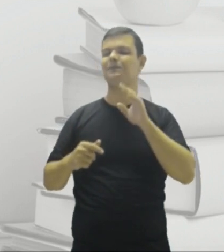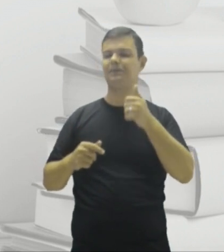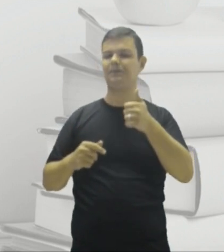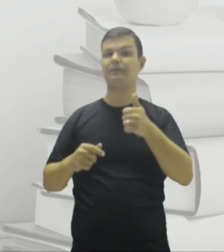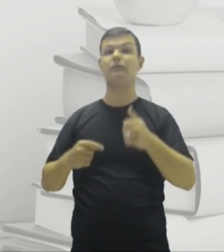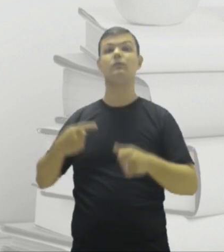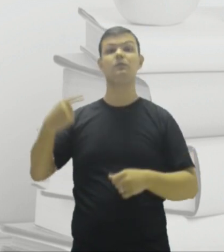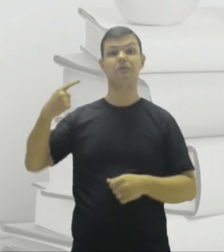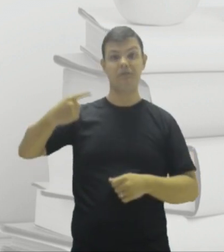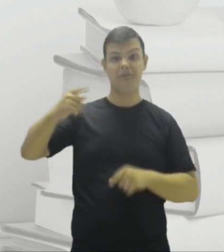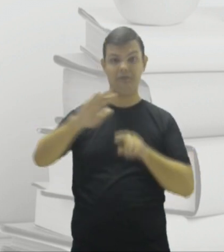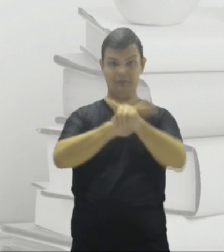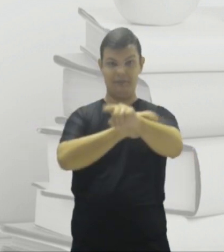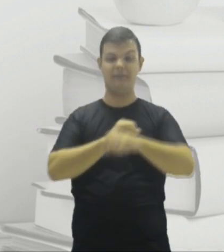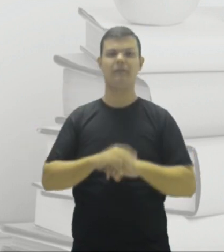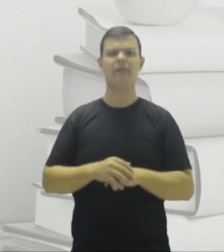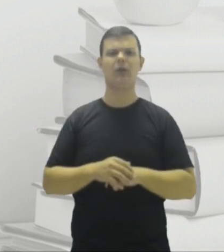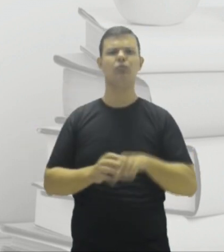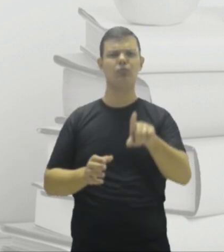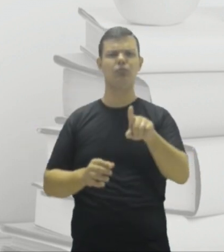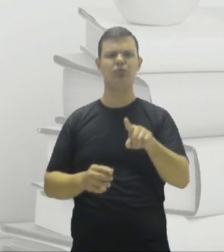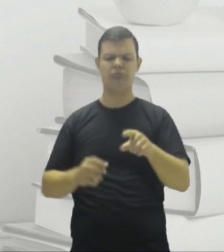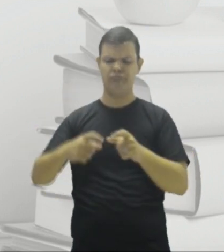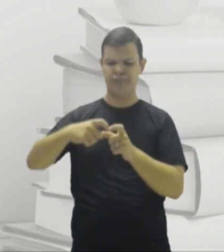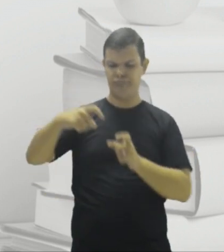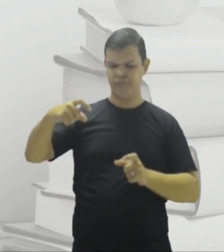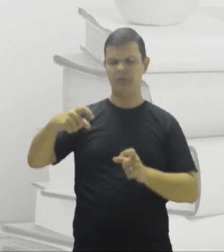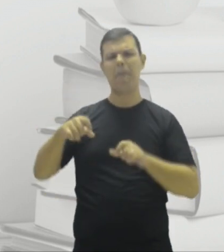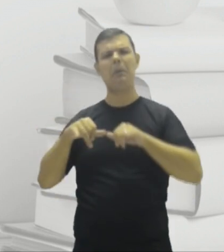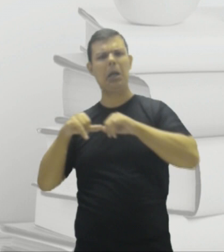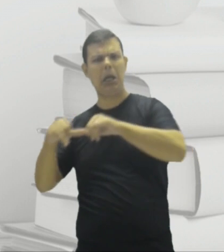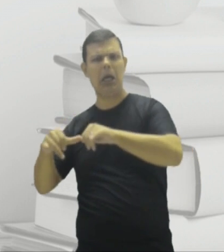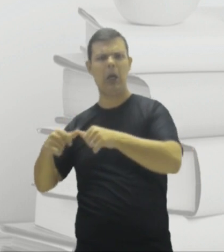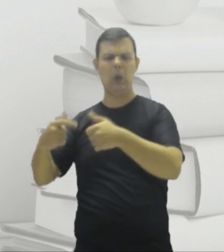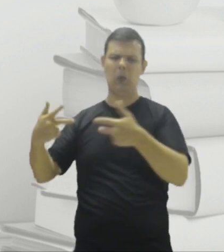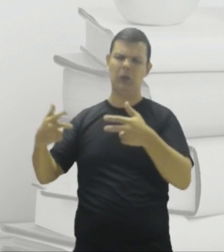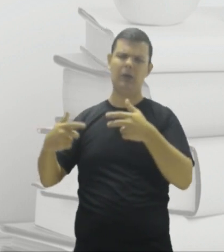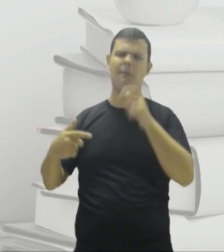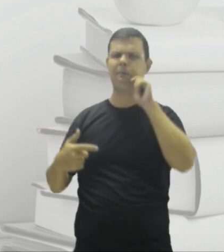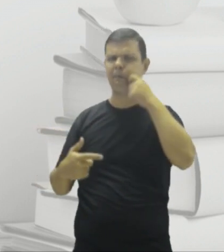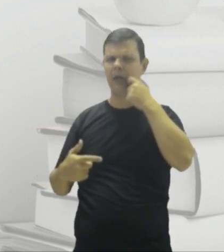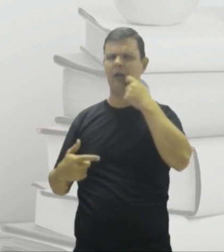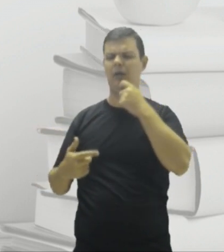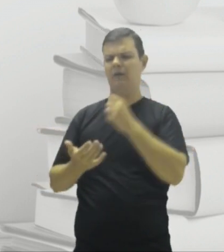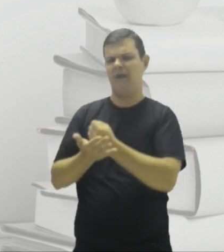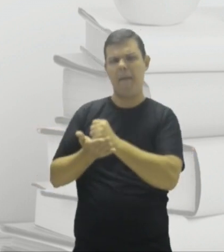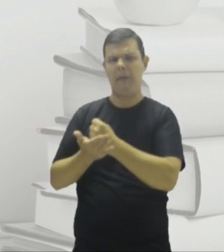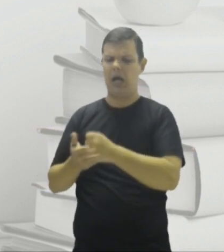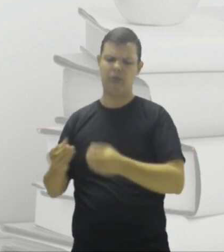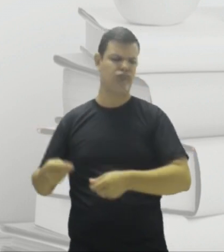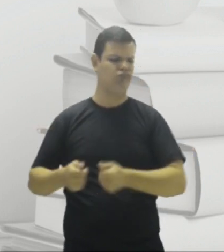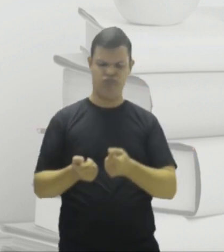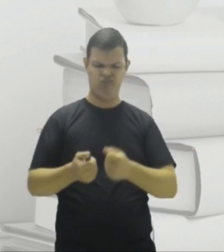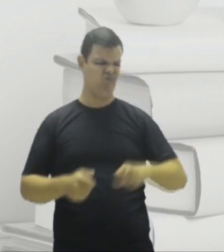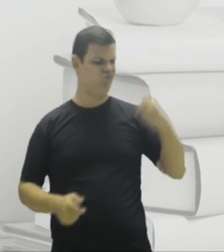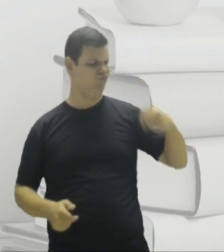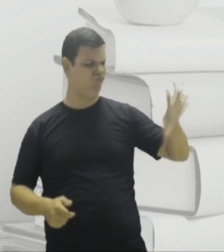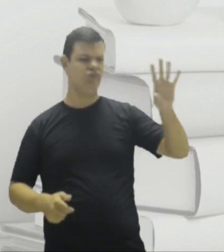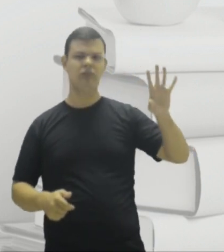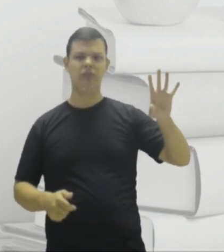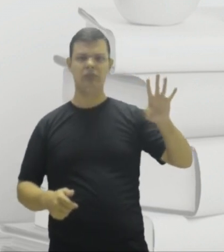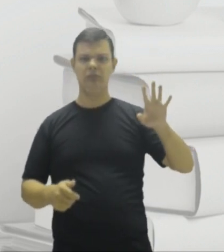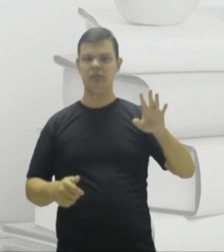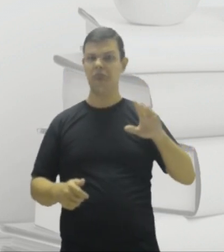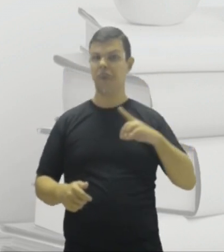pergunta número 1. Tu jogas nota fiscal de supermercado, padaria, de farmácia em qualquer lugar?